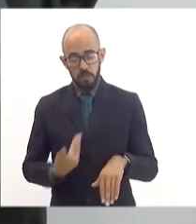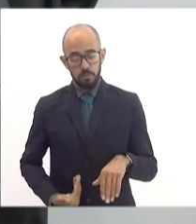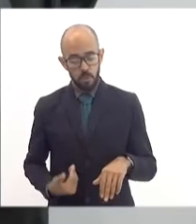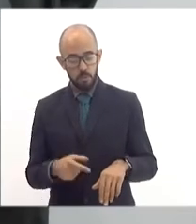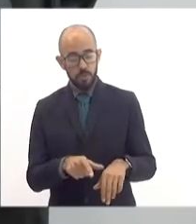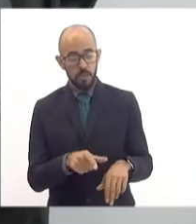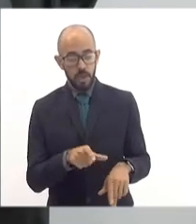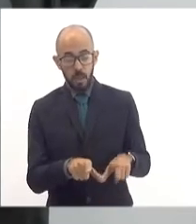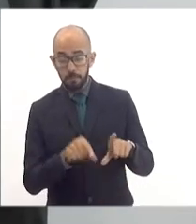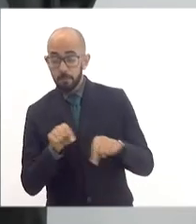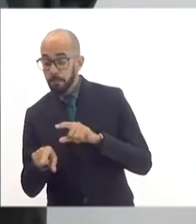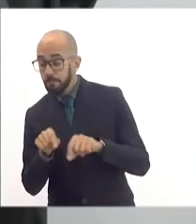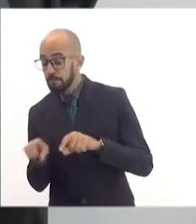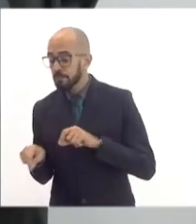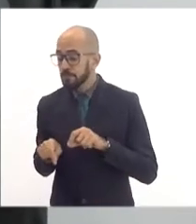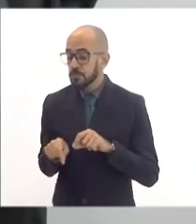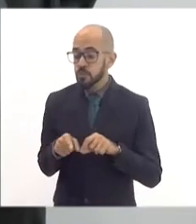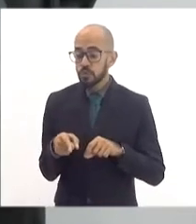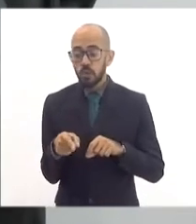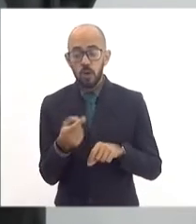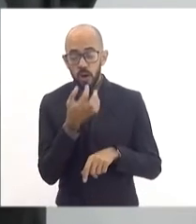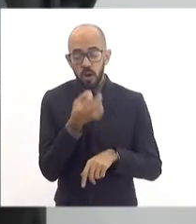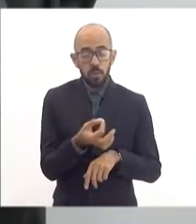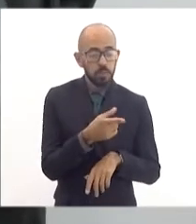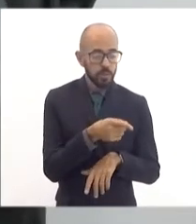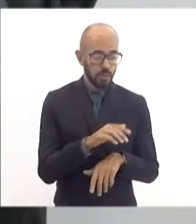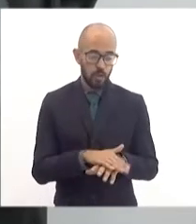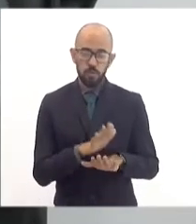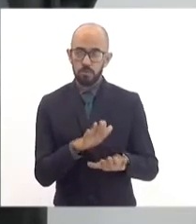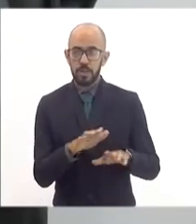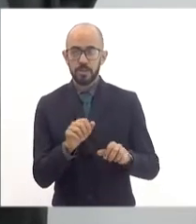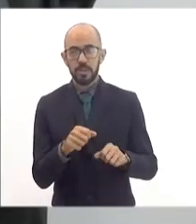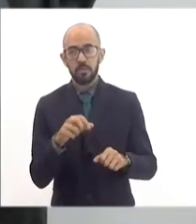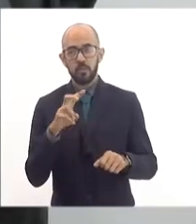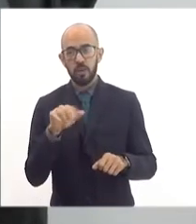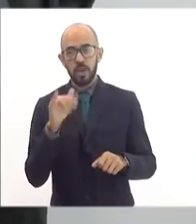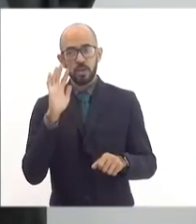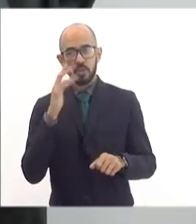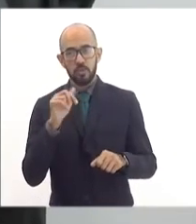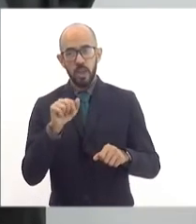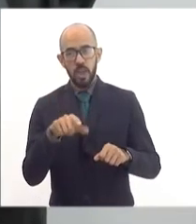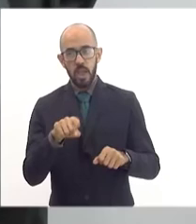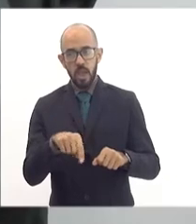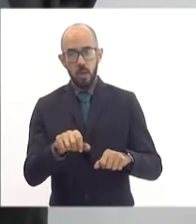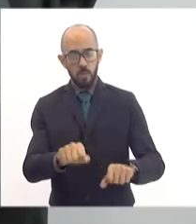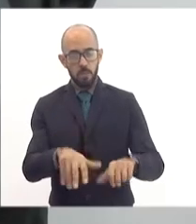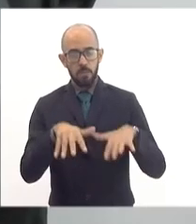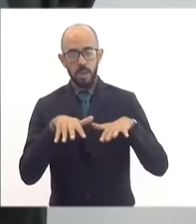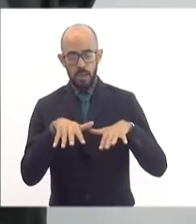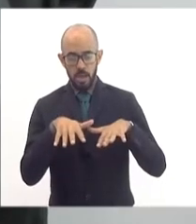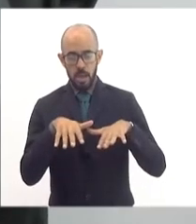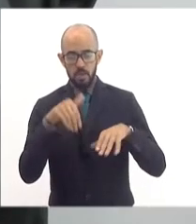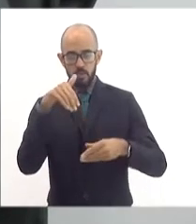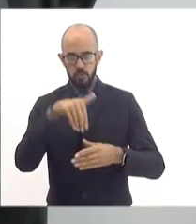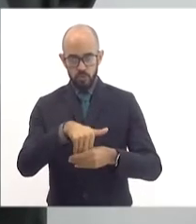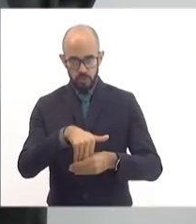encaminha. Se alguém vai decidir a posteriori, vai ser o plenário. O Tribunal de